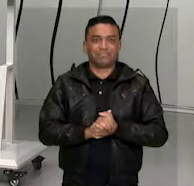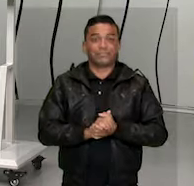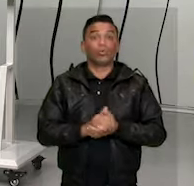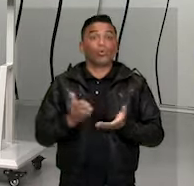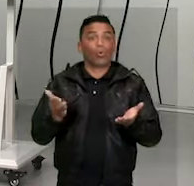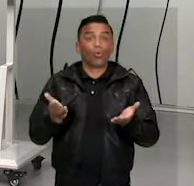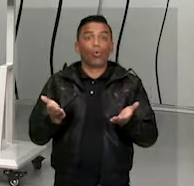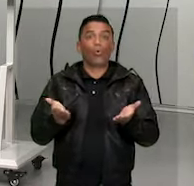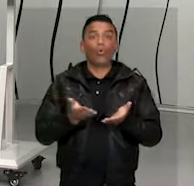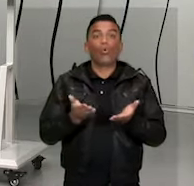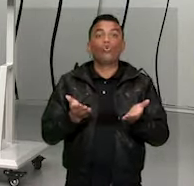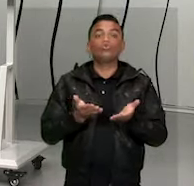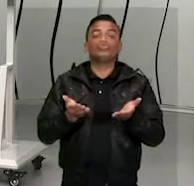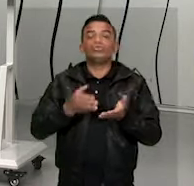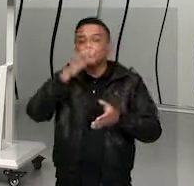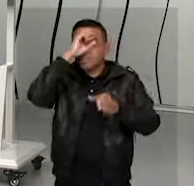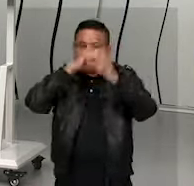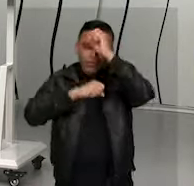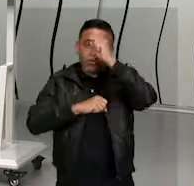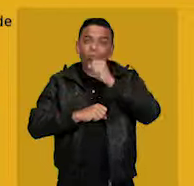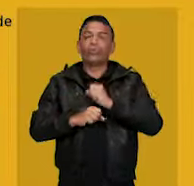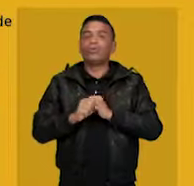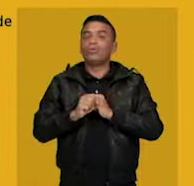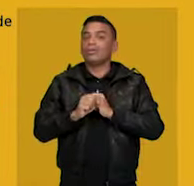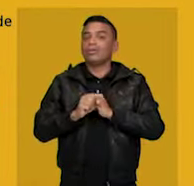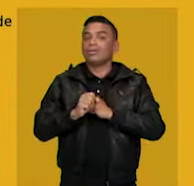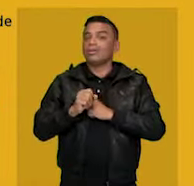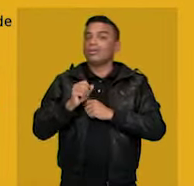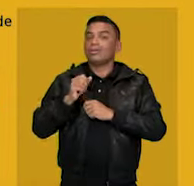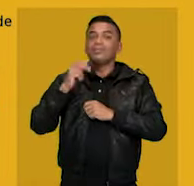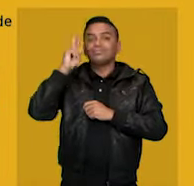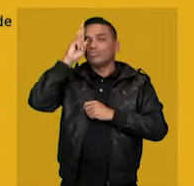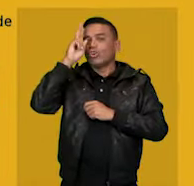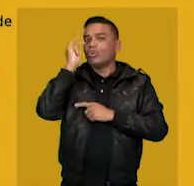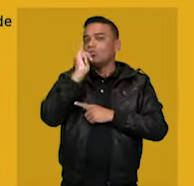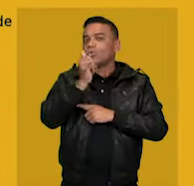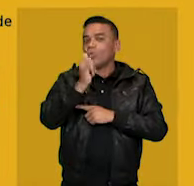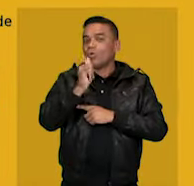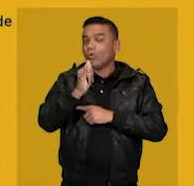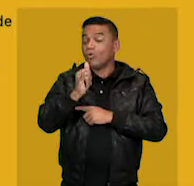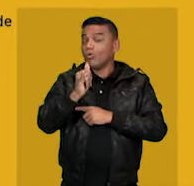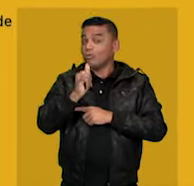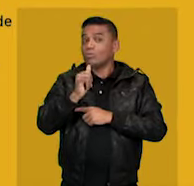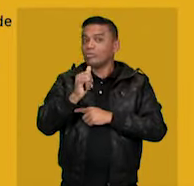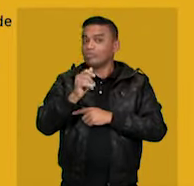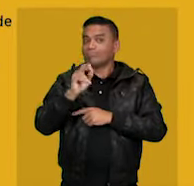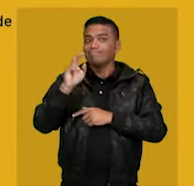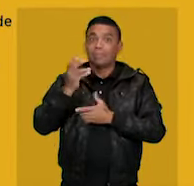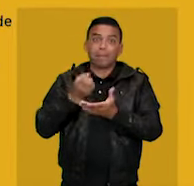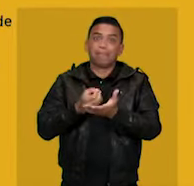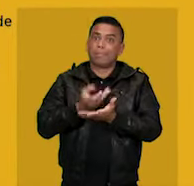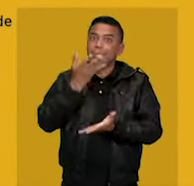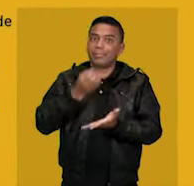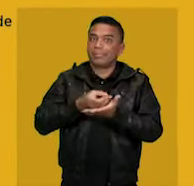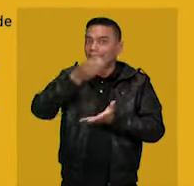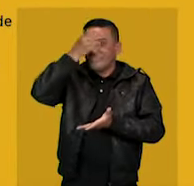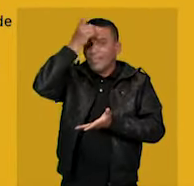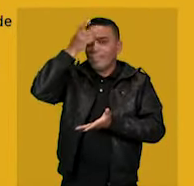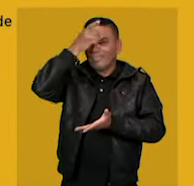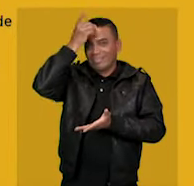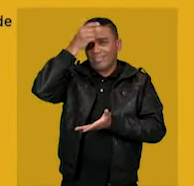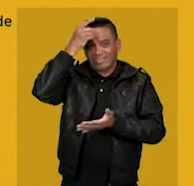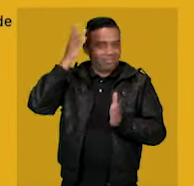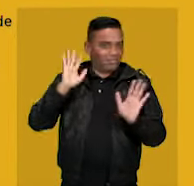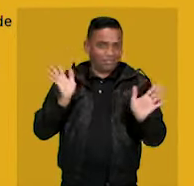hoje aprendeu que o conto é um relato em prosa de fatos fictícios, né? Você também percebeu que ele tem um